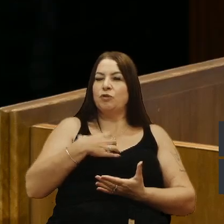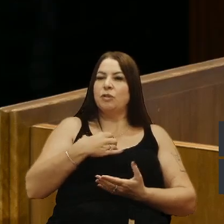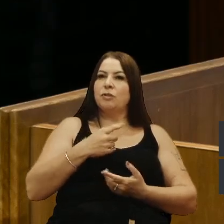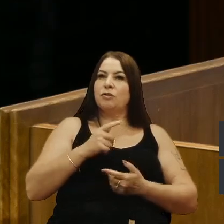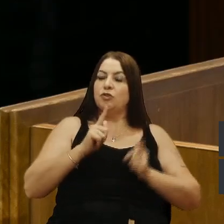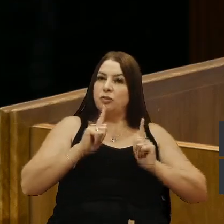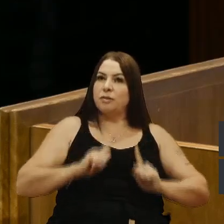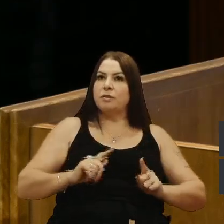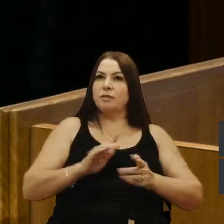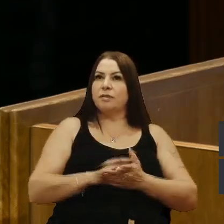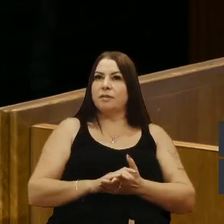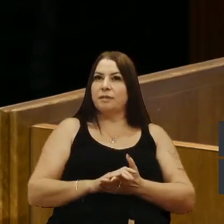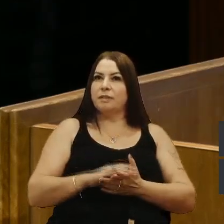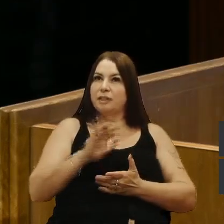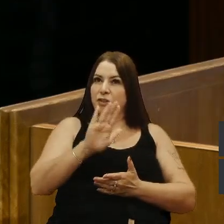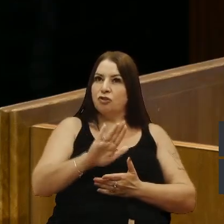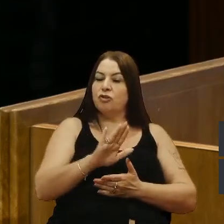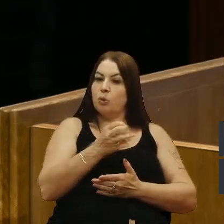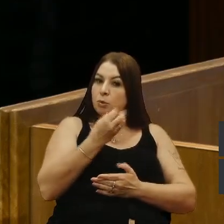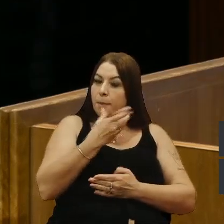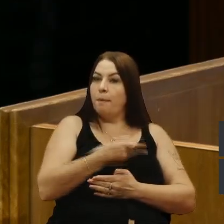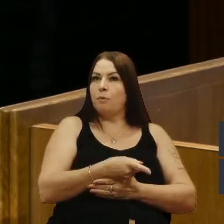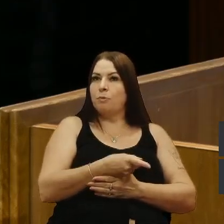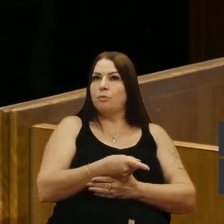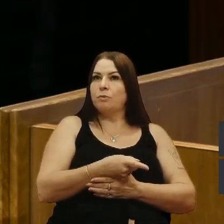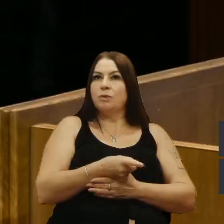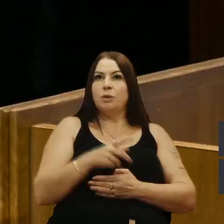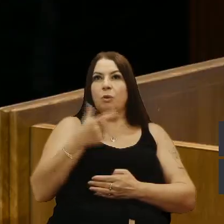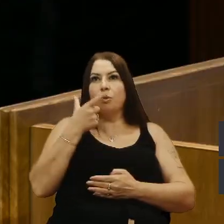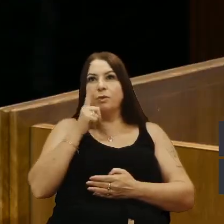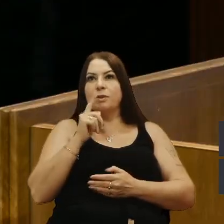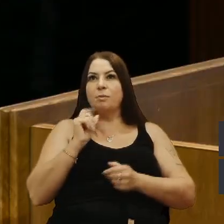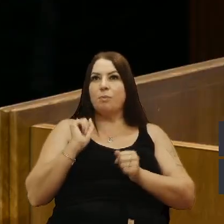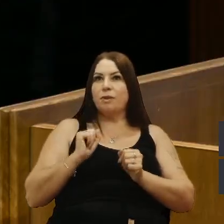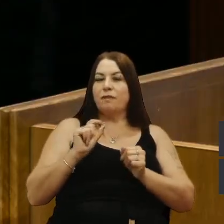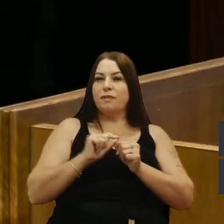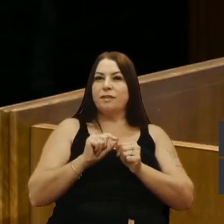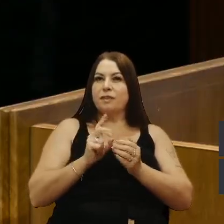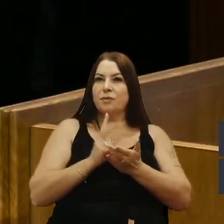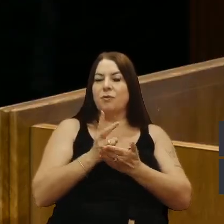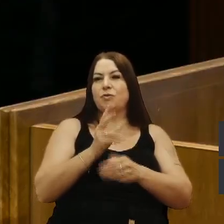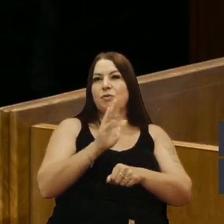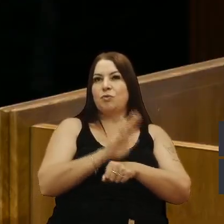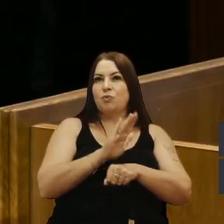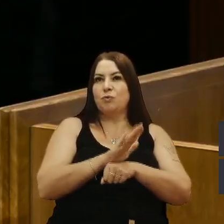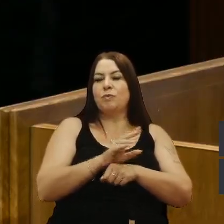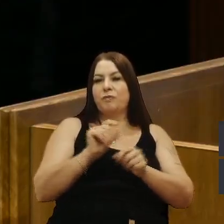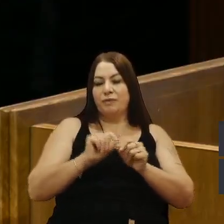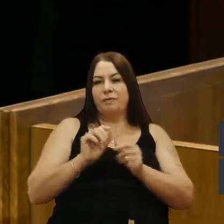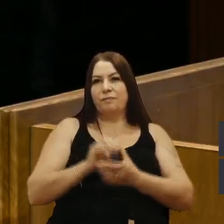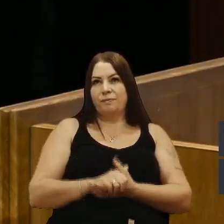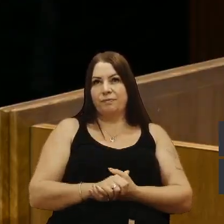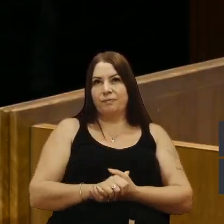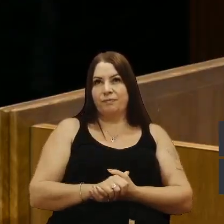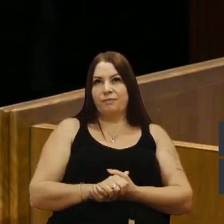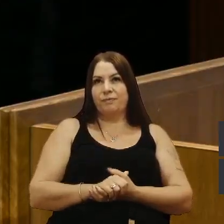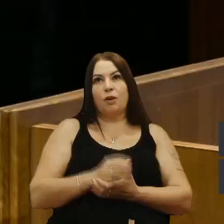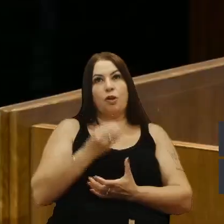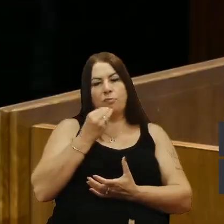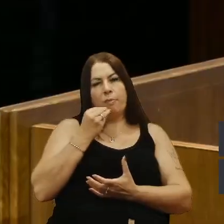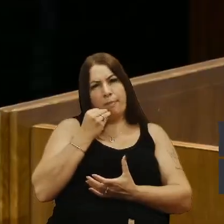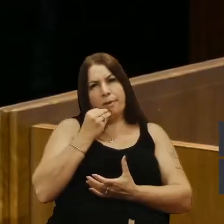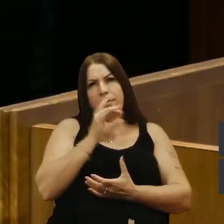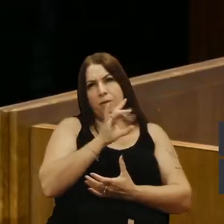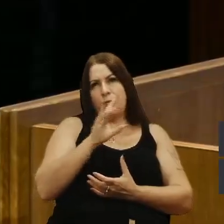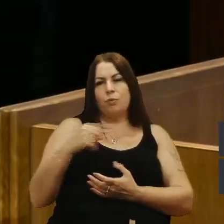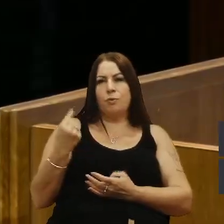gestão é deixar o que está bom e aquilo que nós pudermos dar nossa contribuição, o faremos. Obviamente que cada